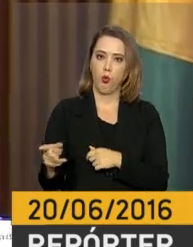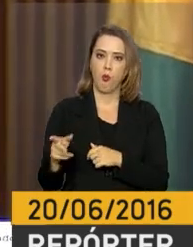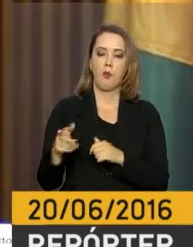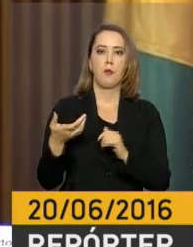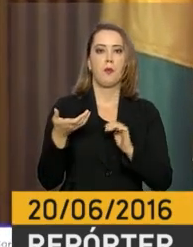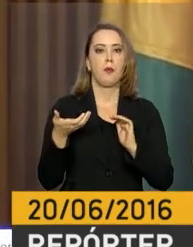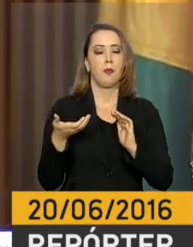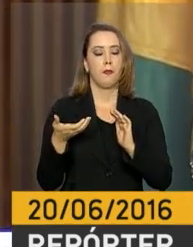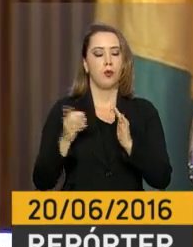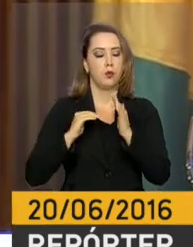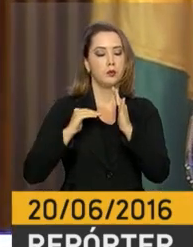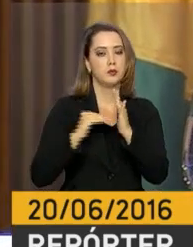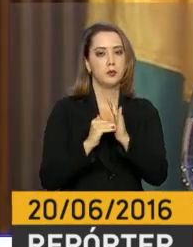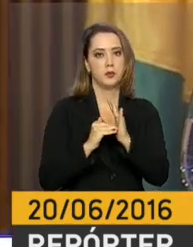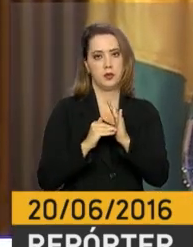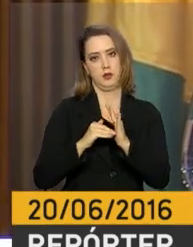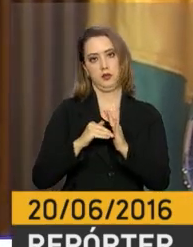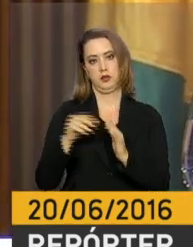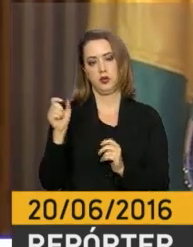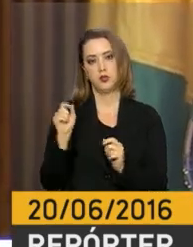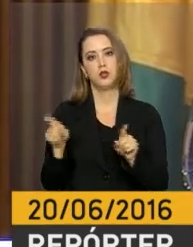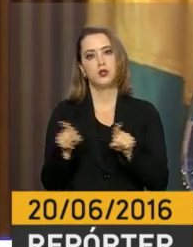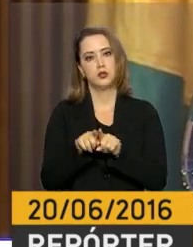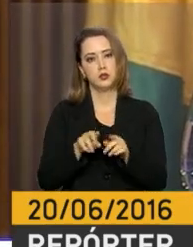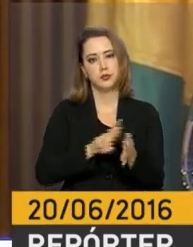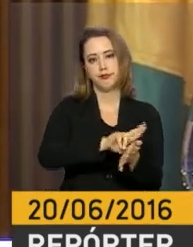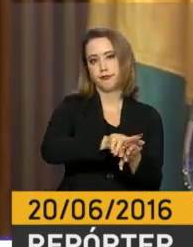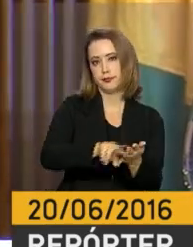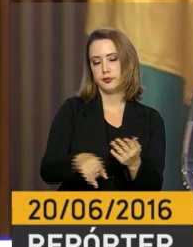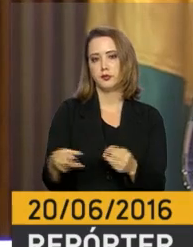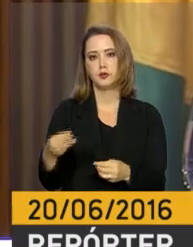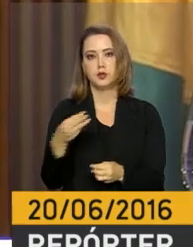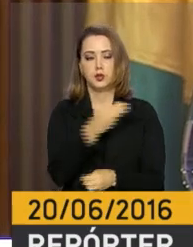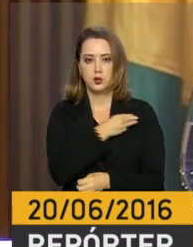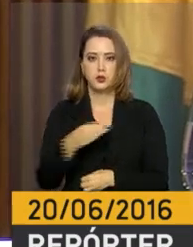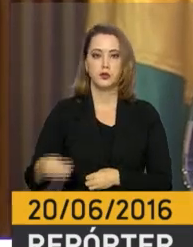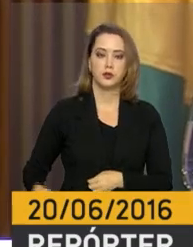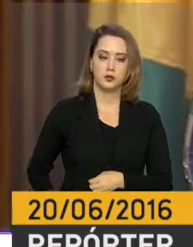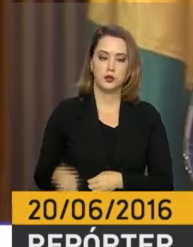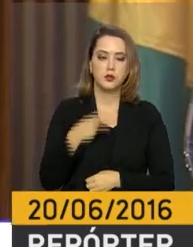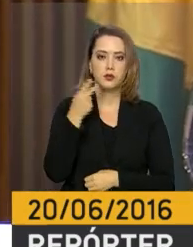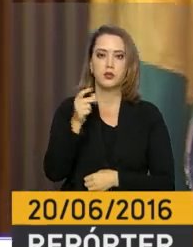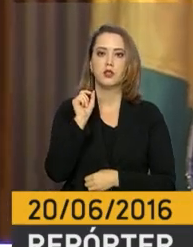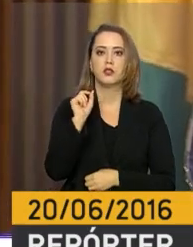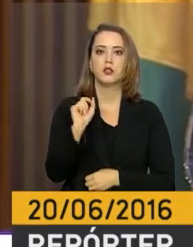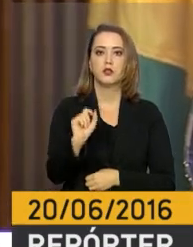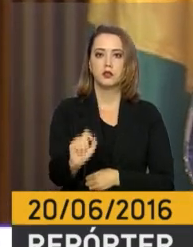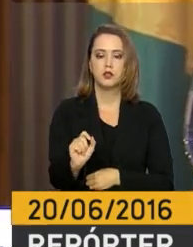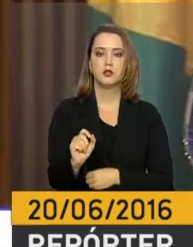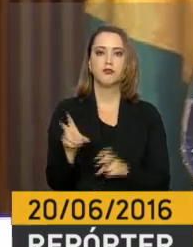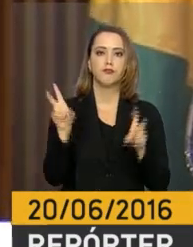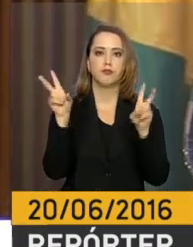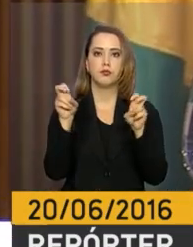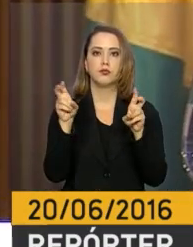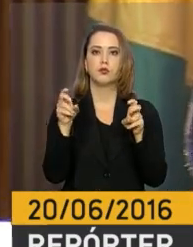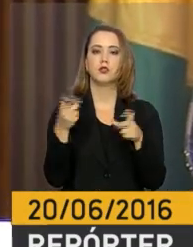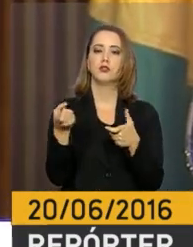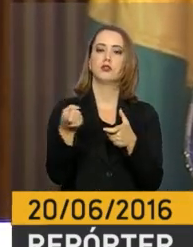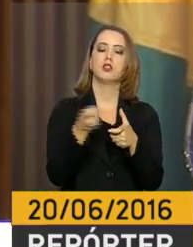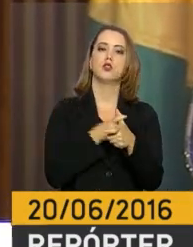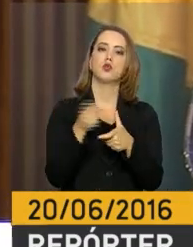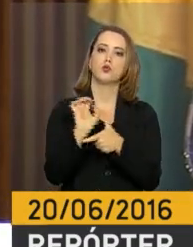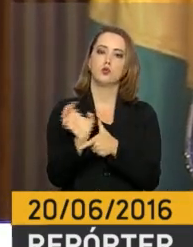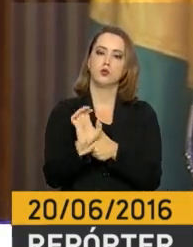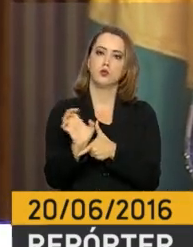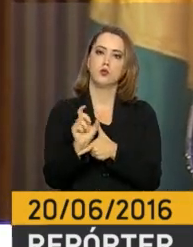ministros todos a Ah e Recordar que este tema da dívida dos